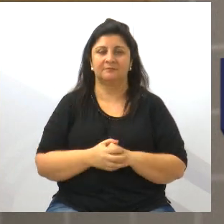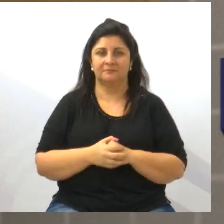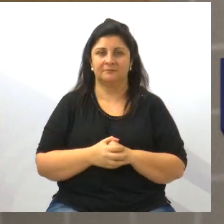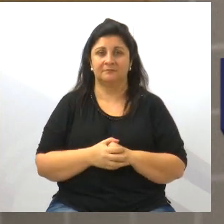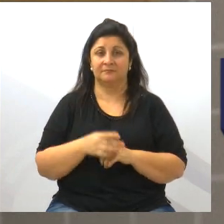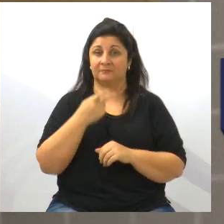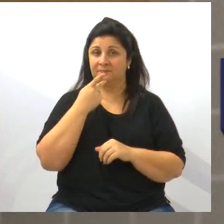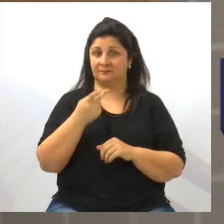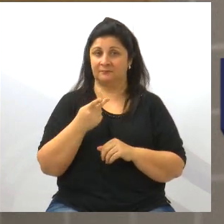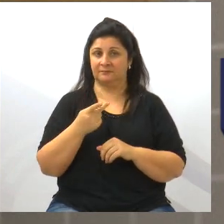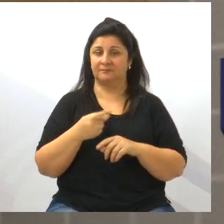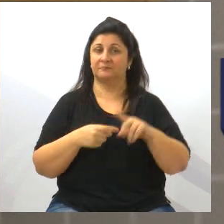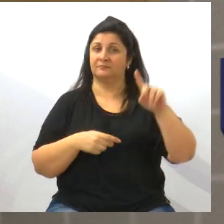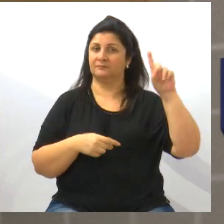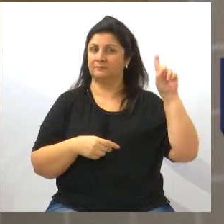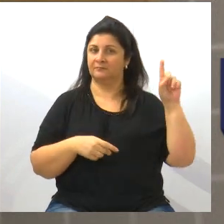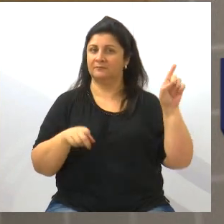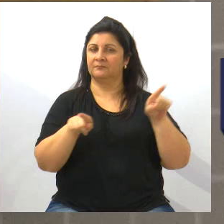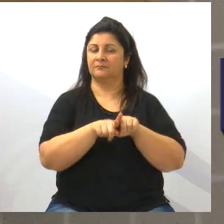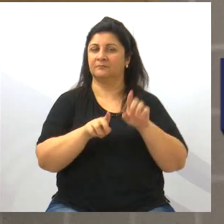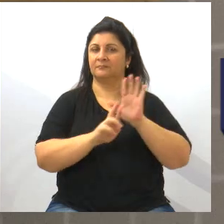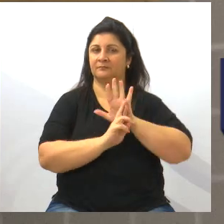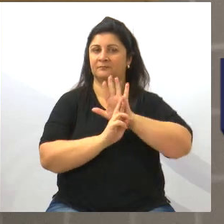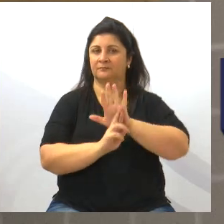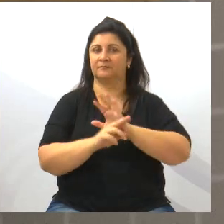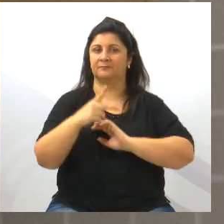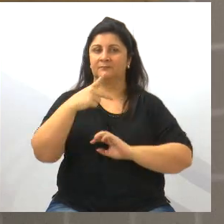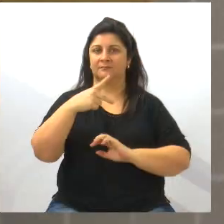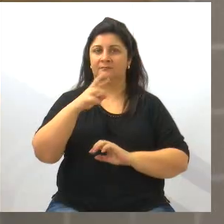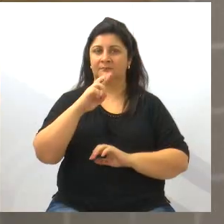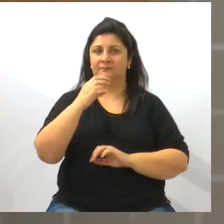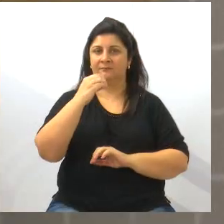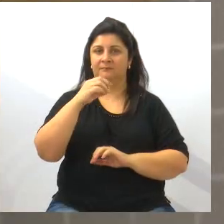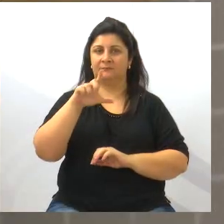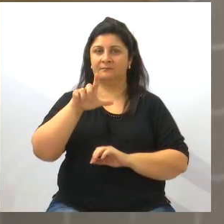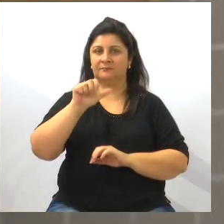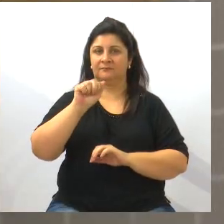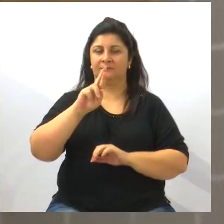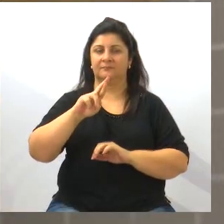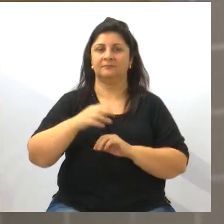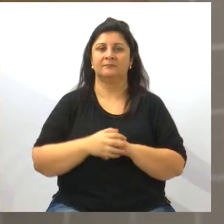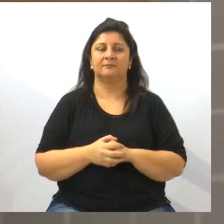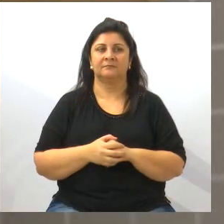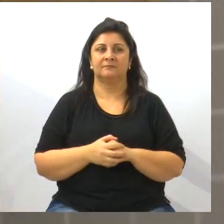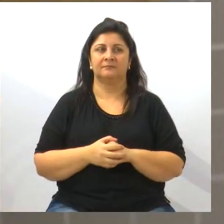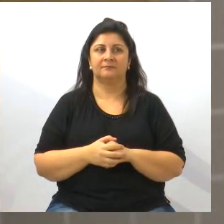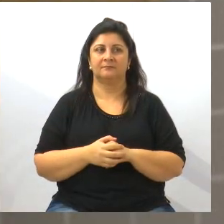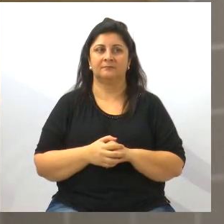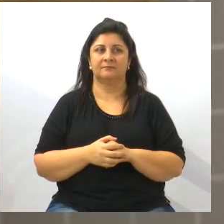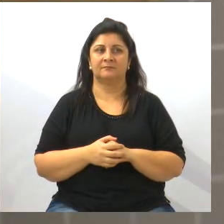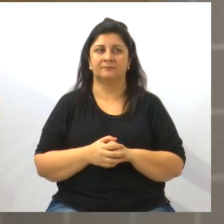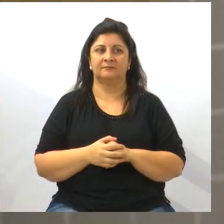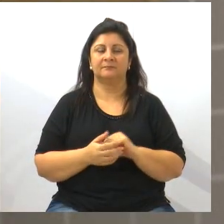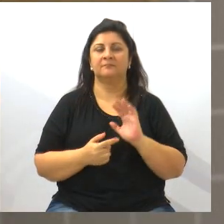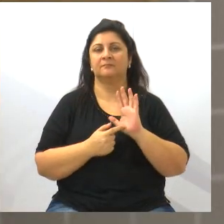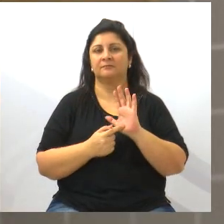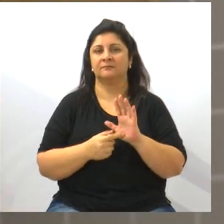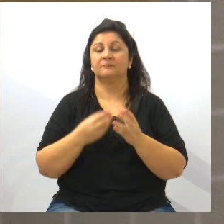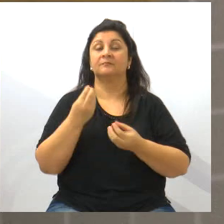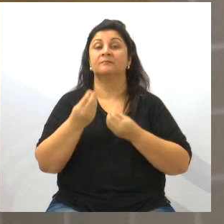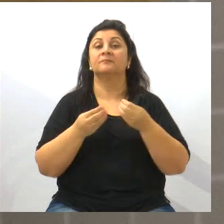meu nome e também no nome da Fundação Prolar, tá certo? Então, agora eu vou fazer uma breve apresentação sobre o